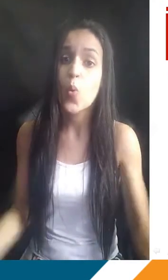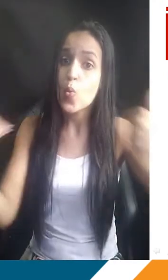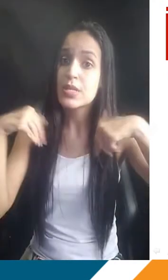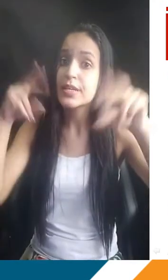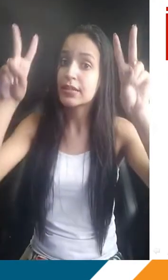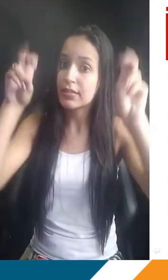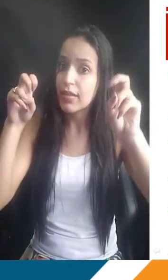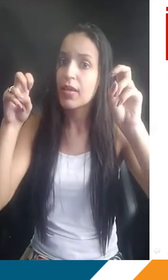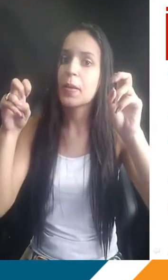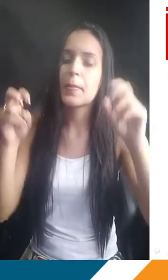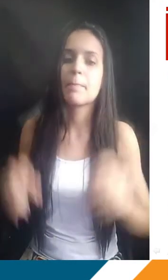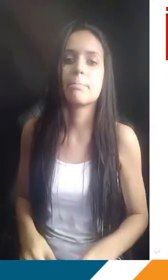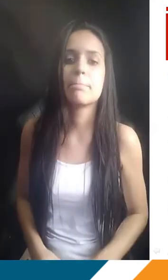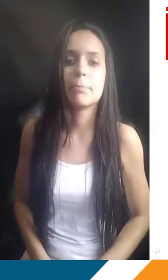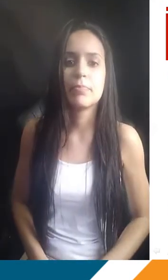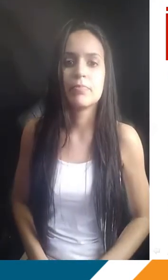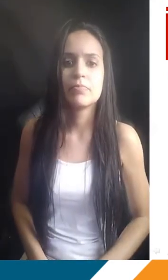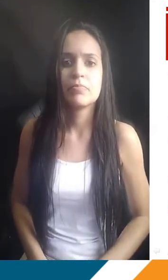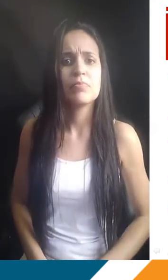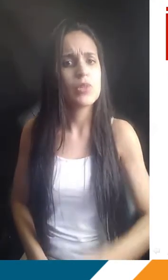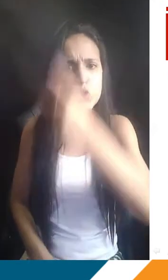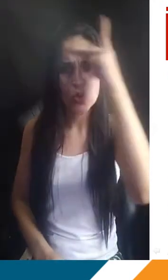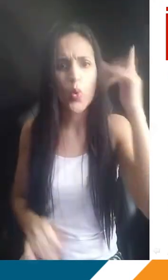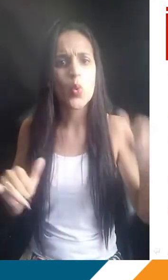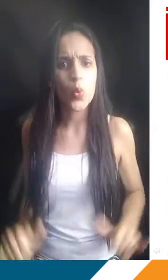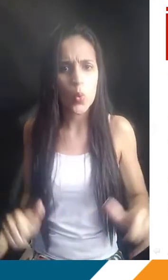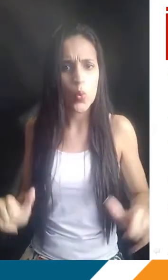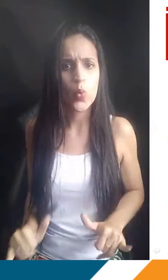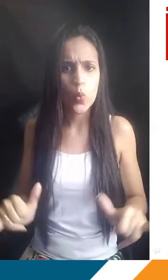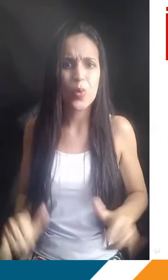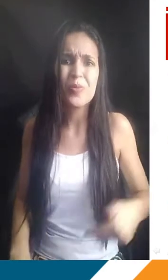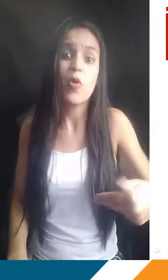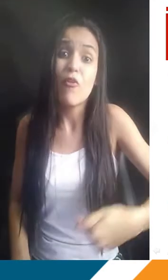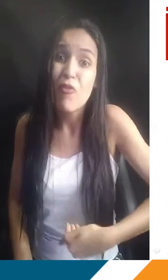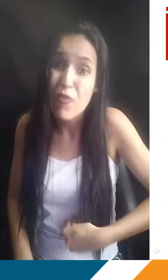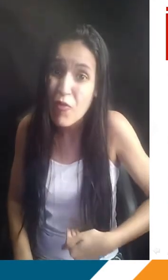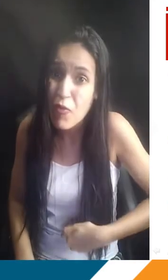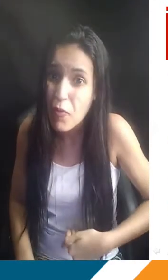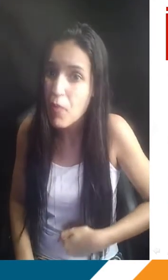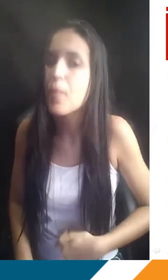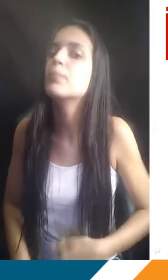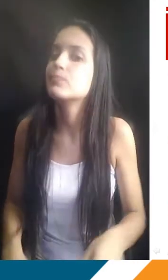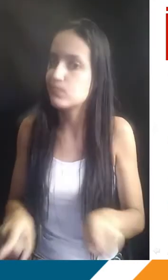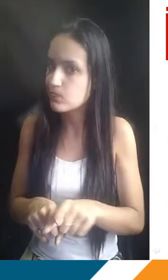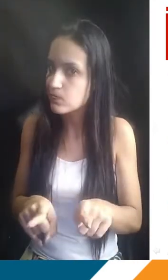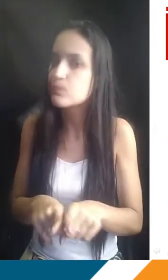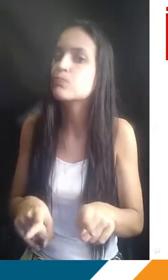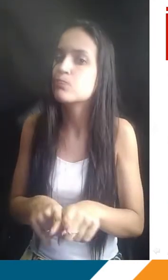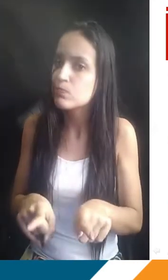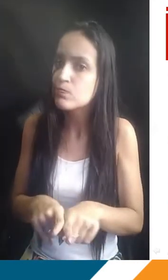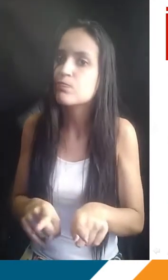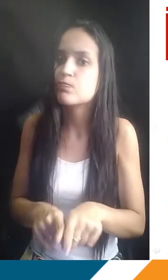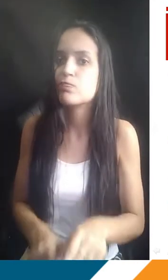gente está destacando também a estética da fome, desenvolvida pelo Glauber Rocha, que tratava de questões conceituais, cujo objetivo era expor